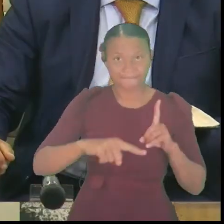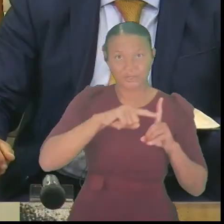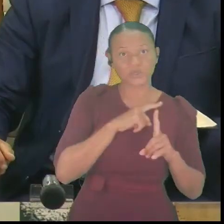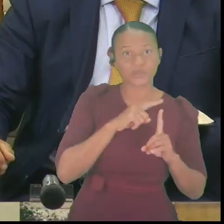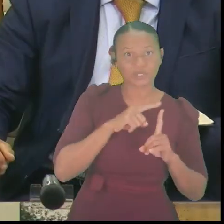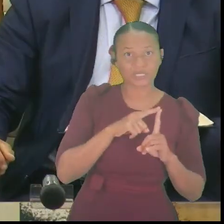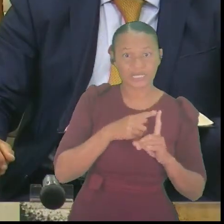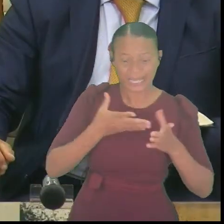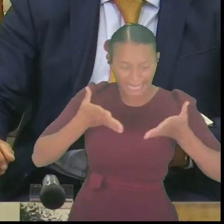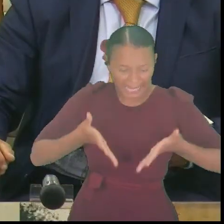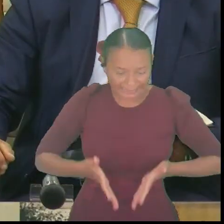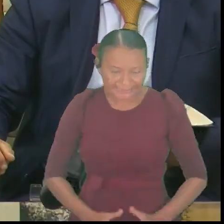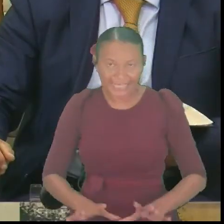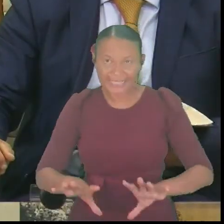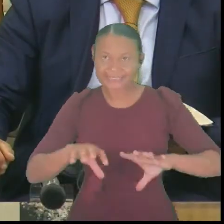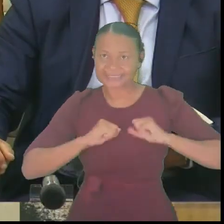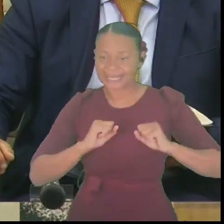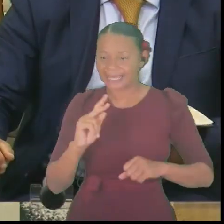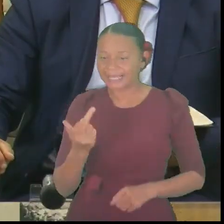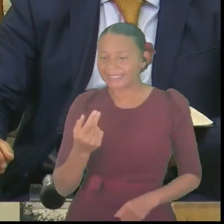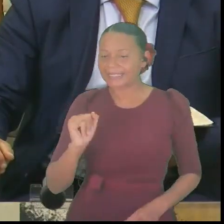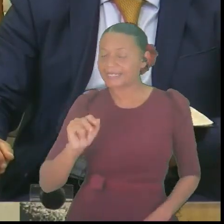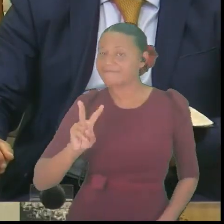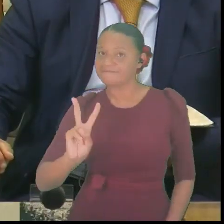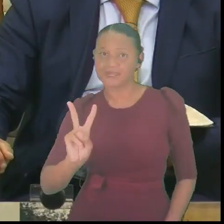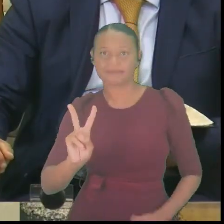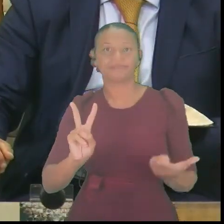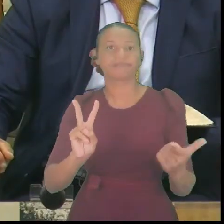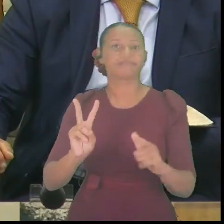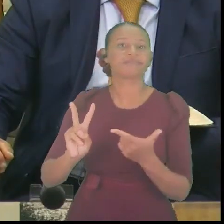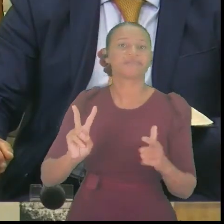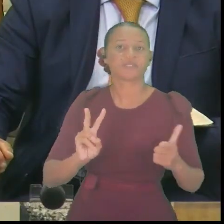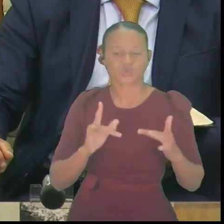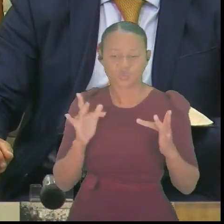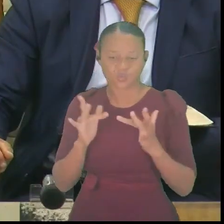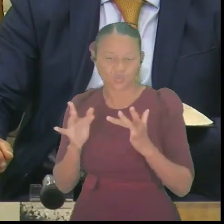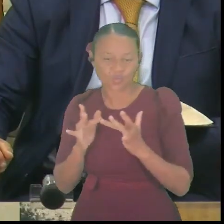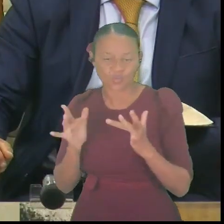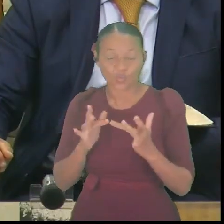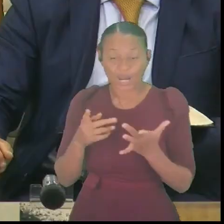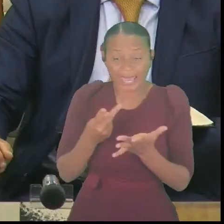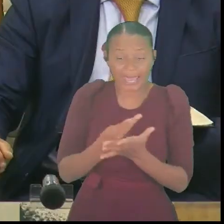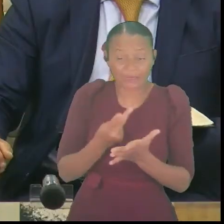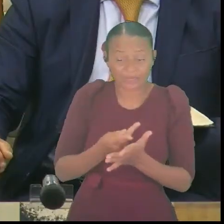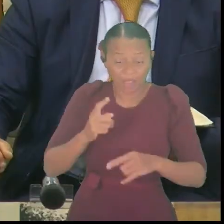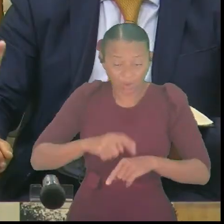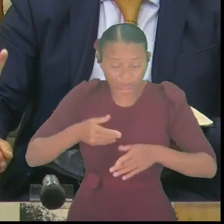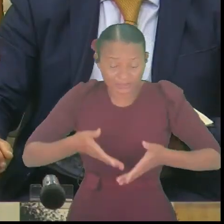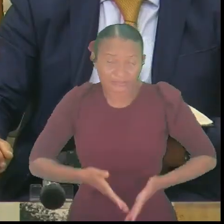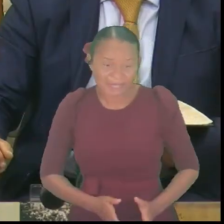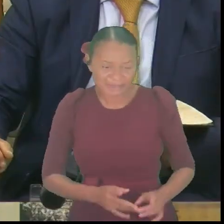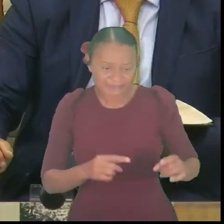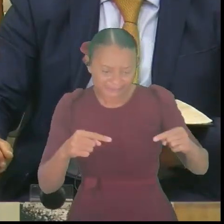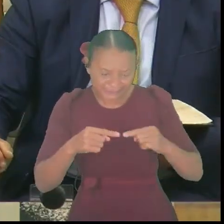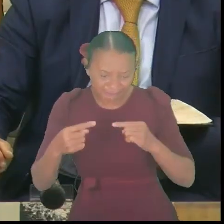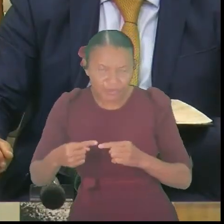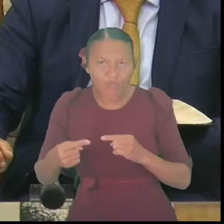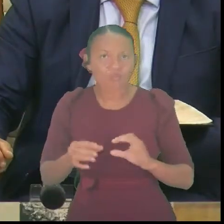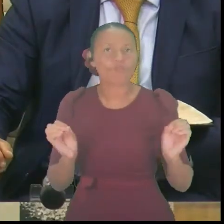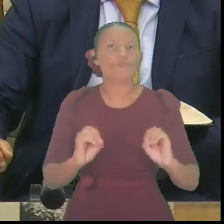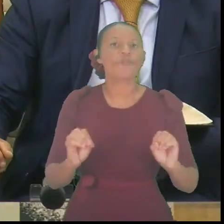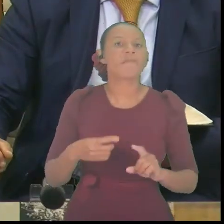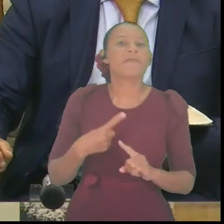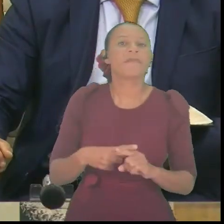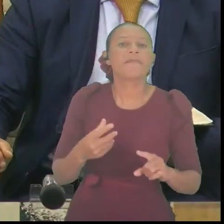não nasce com HIV, a não ser que haja ali algum contato, algum erro na hora do parto, mas se fizer tudo certinho, a criança não nasce. Por